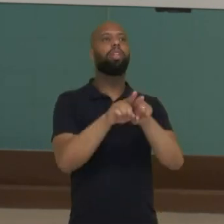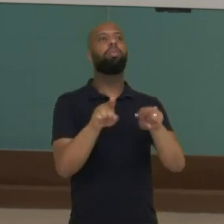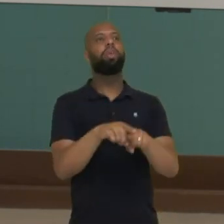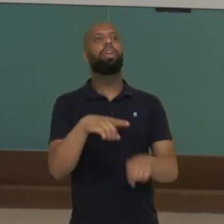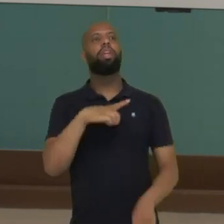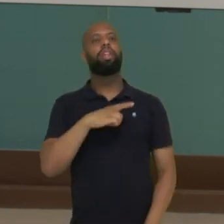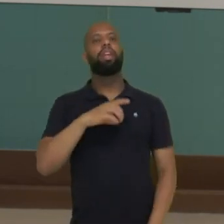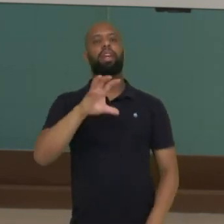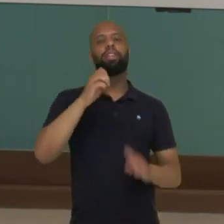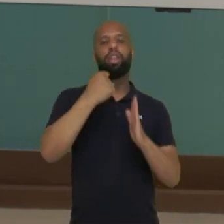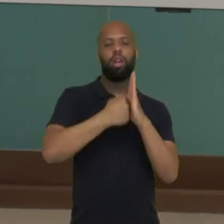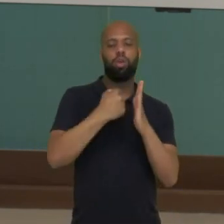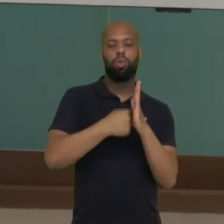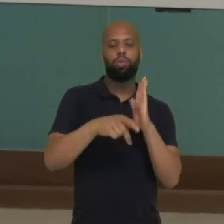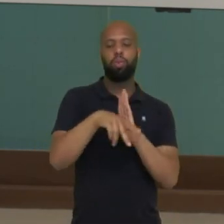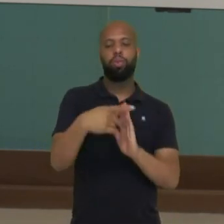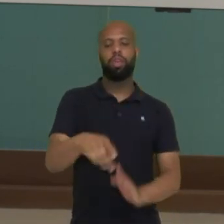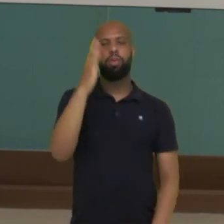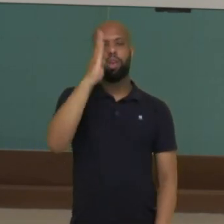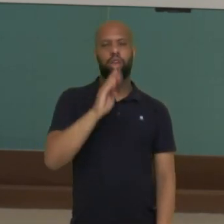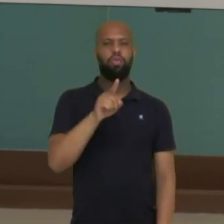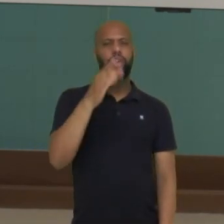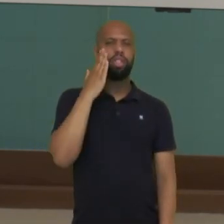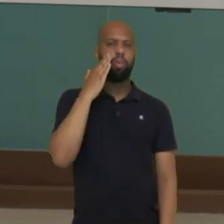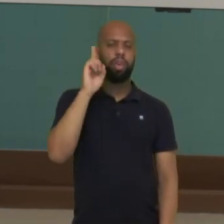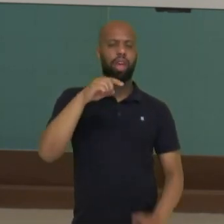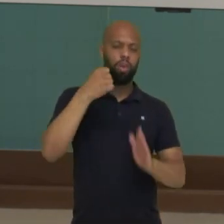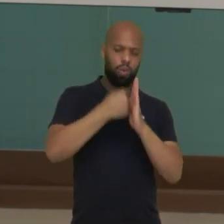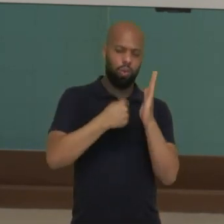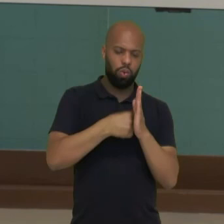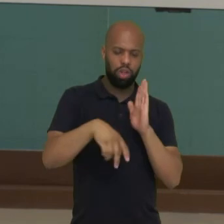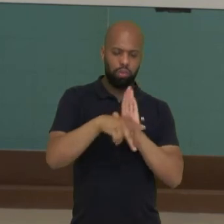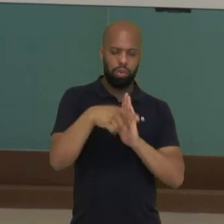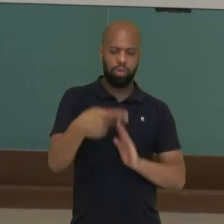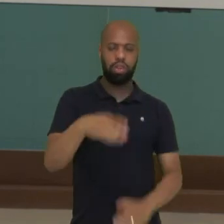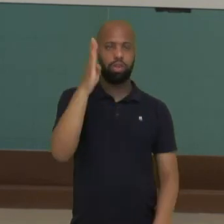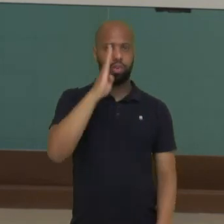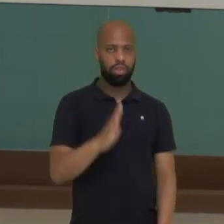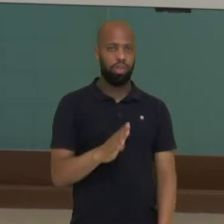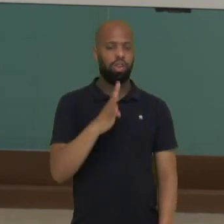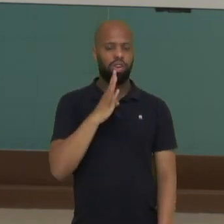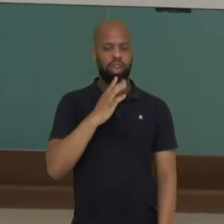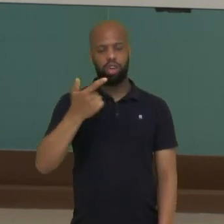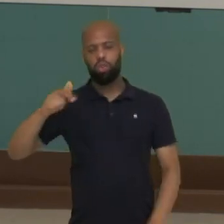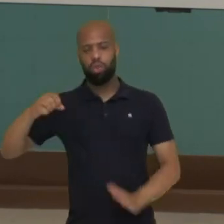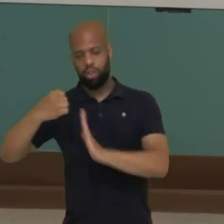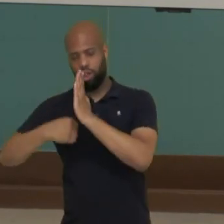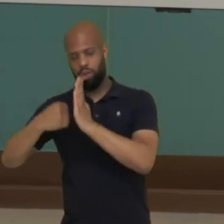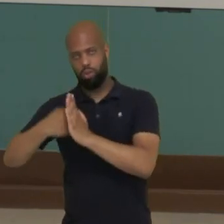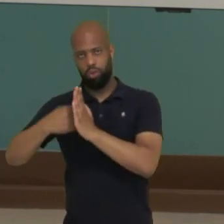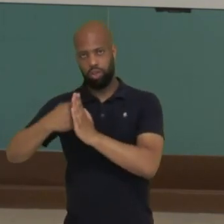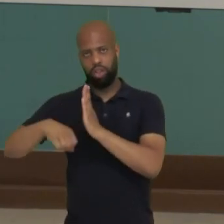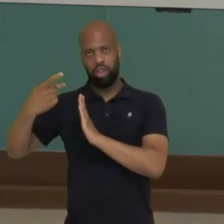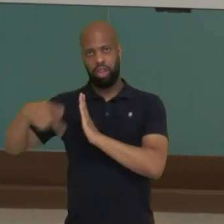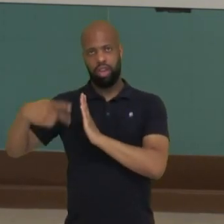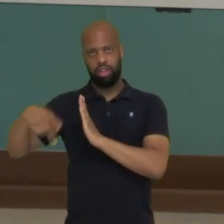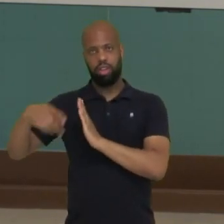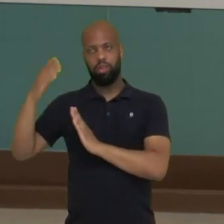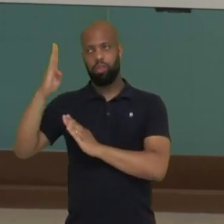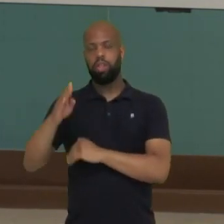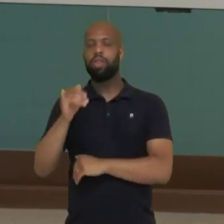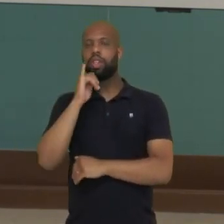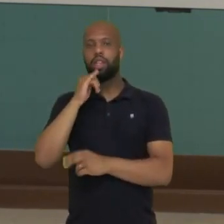dessa luta brasileira? Sabiam que é uma luta tipicamente brasileira? Conhecem outra luta brasileira? Por exemplo, capoeira,